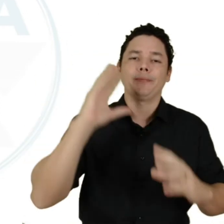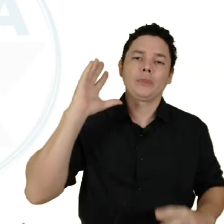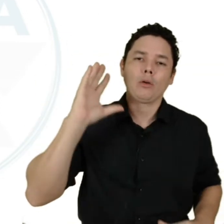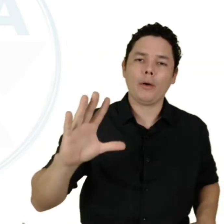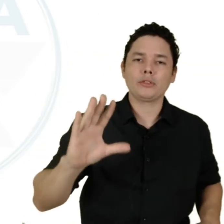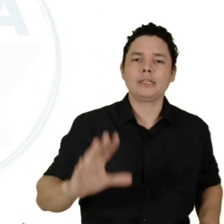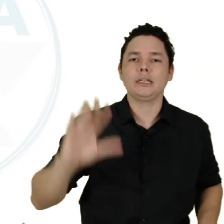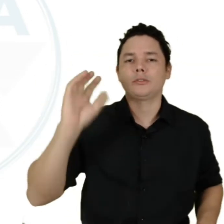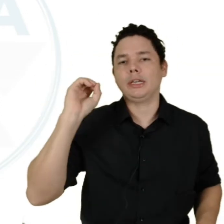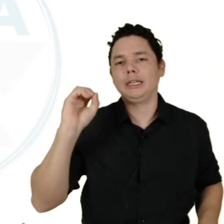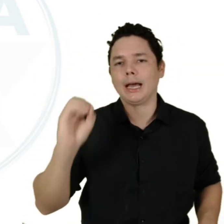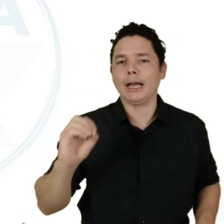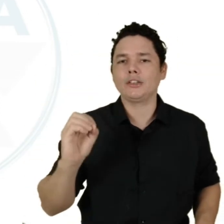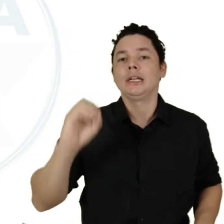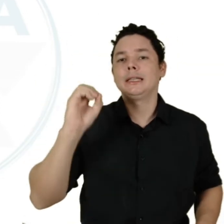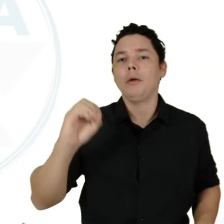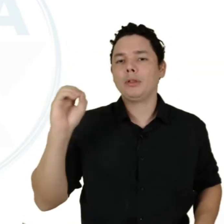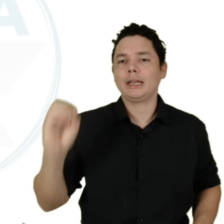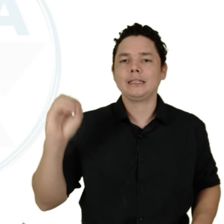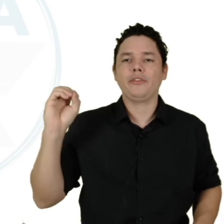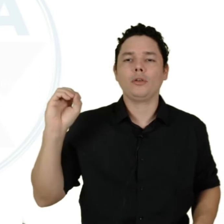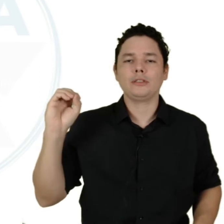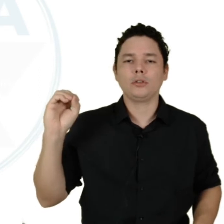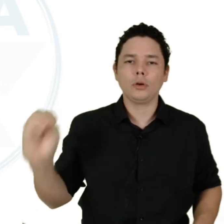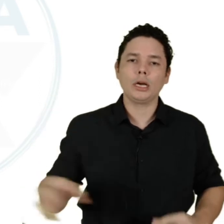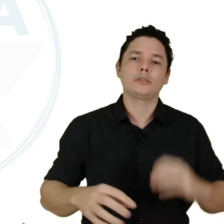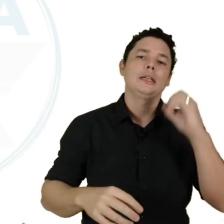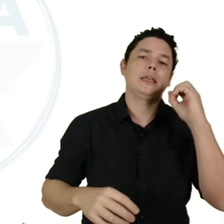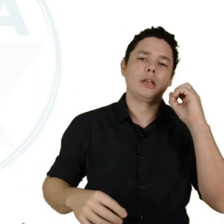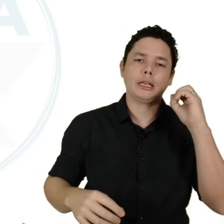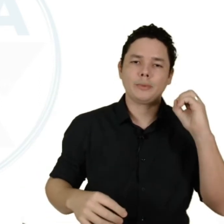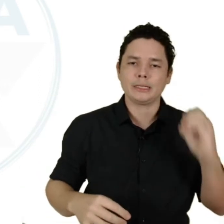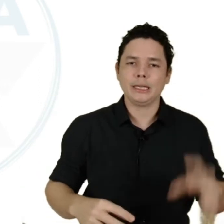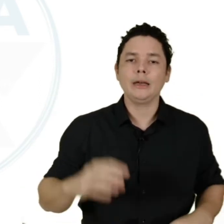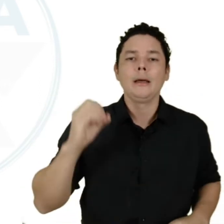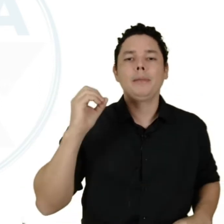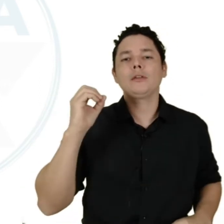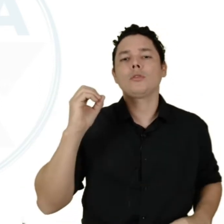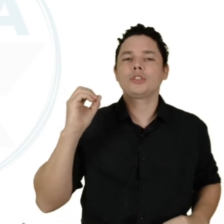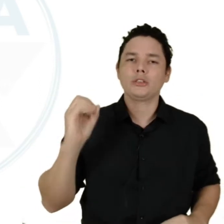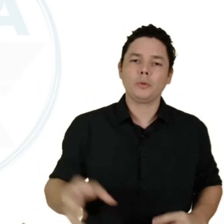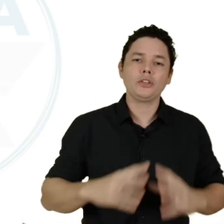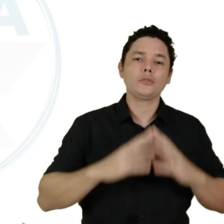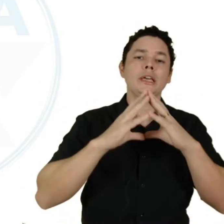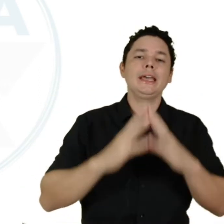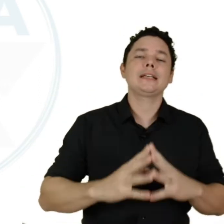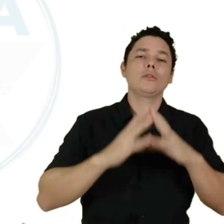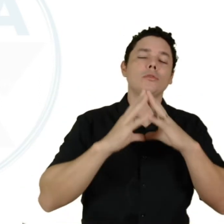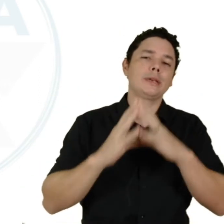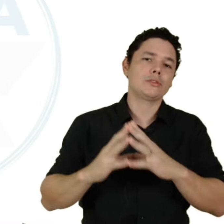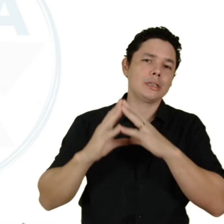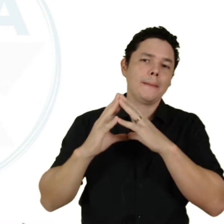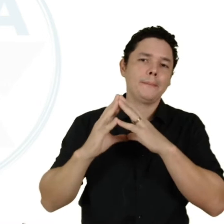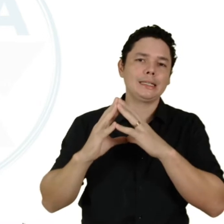card. Qual é os requisitos? Idade não poderá ser inferior a 18 anos, nacionalidade brasileira, pleno gozo de direitos políticos e quitação